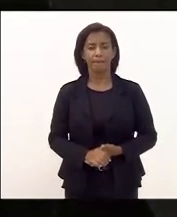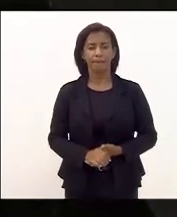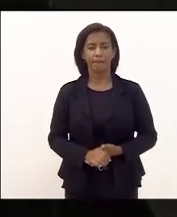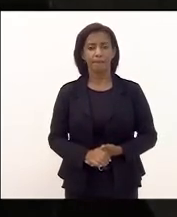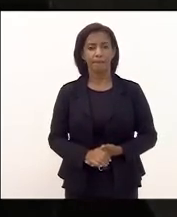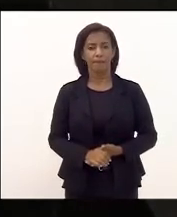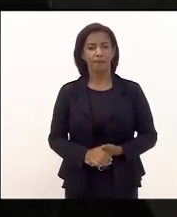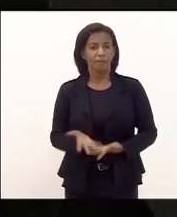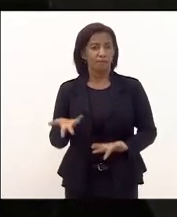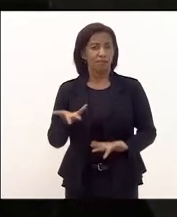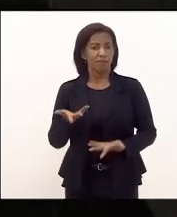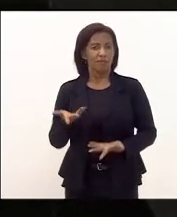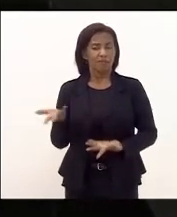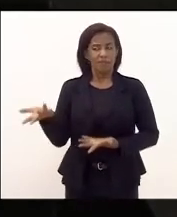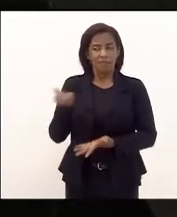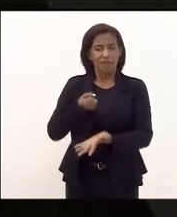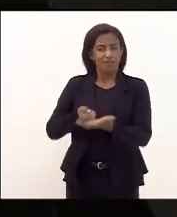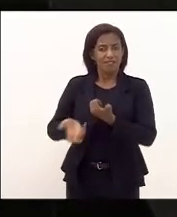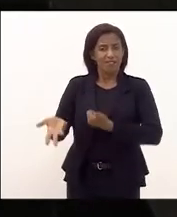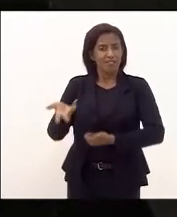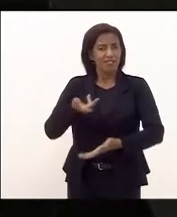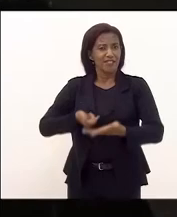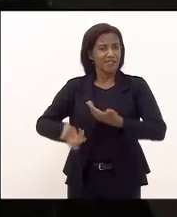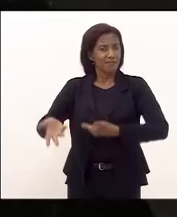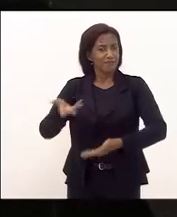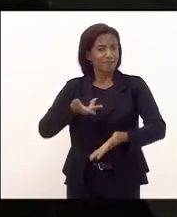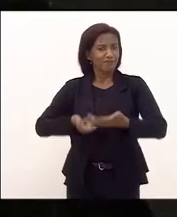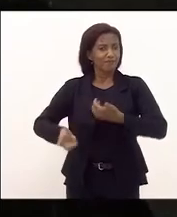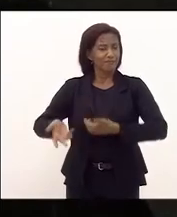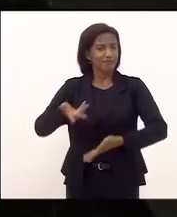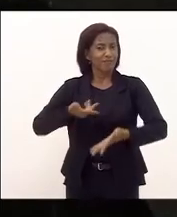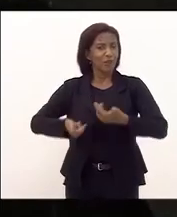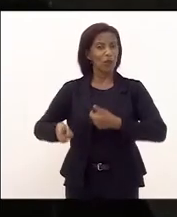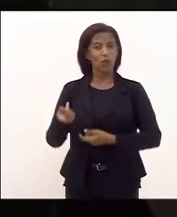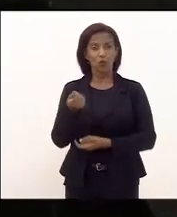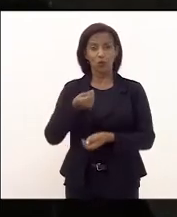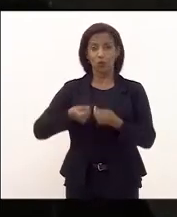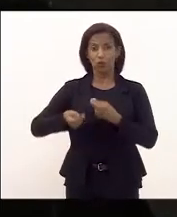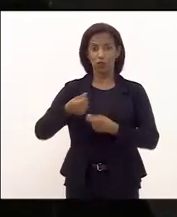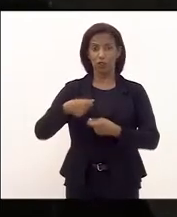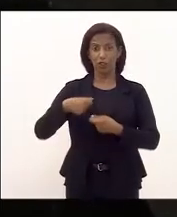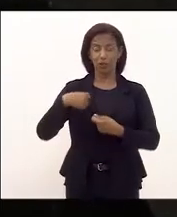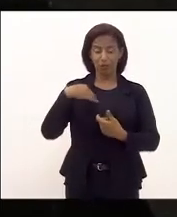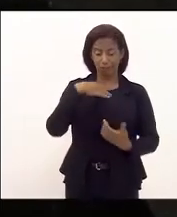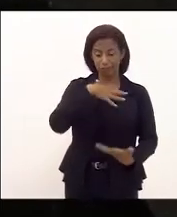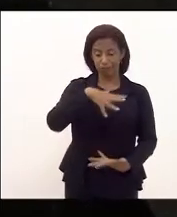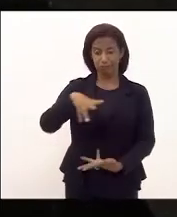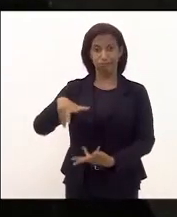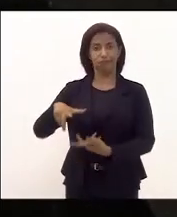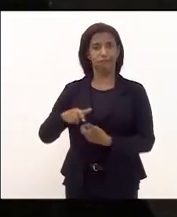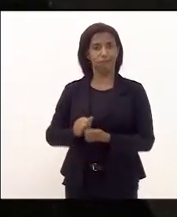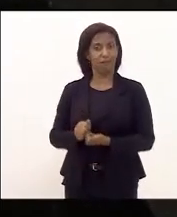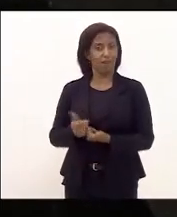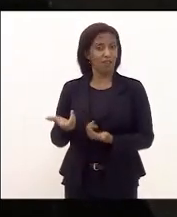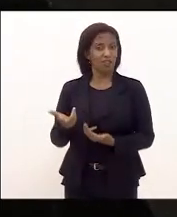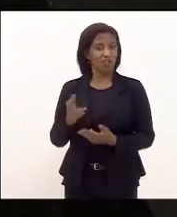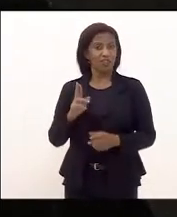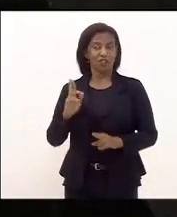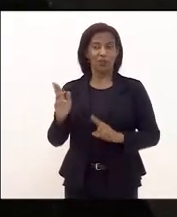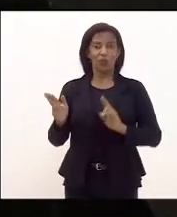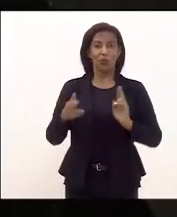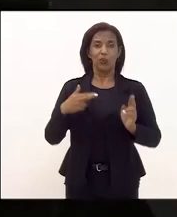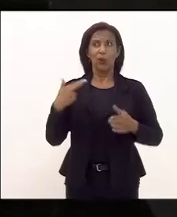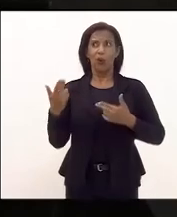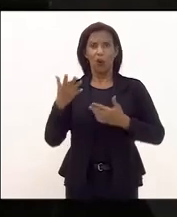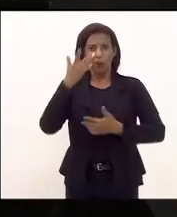se beneficia, deputada Marta, da ciranda financeira internacional, né? Está no rol daqueles